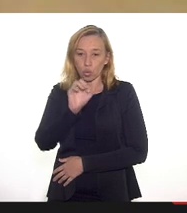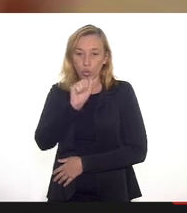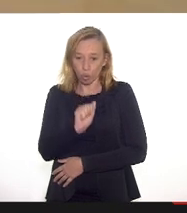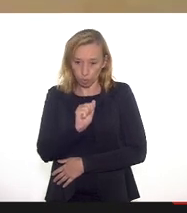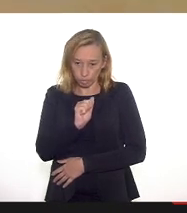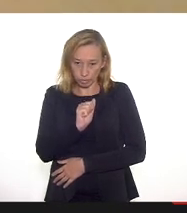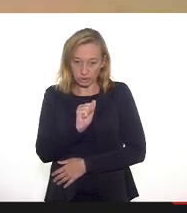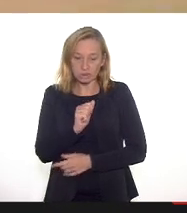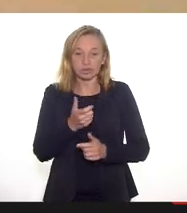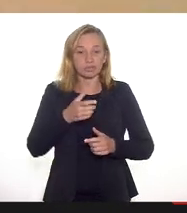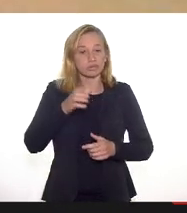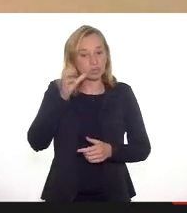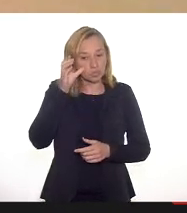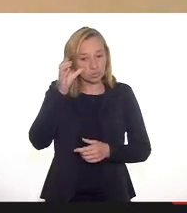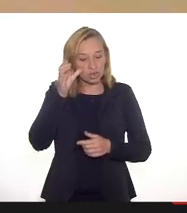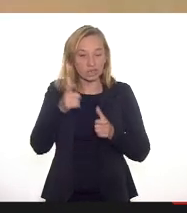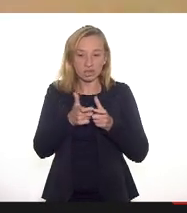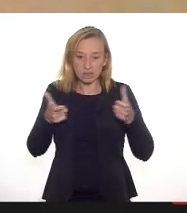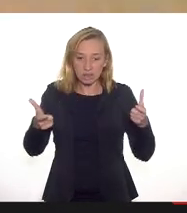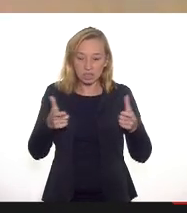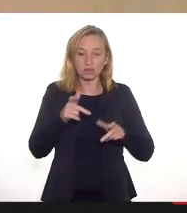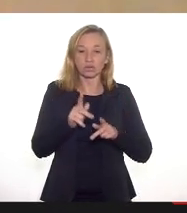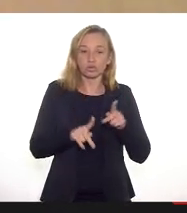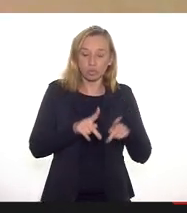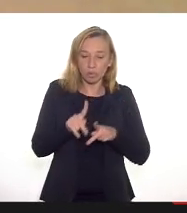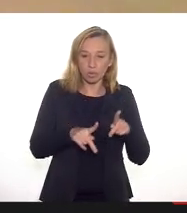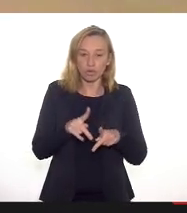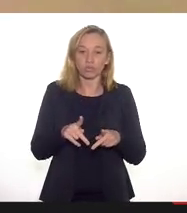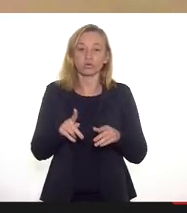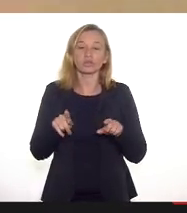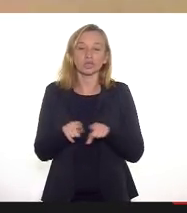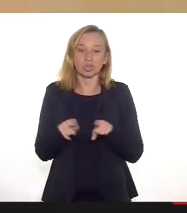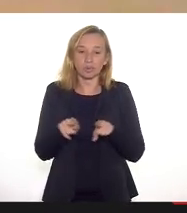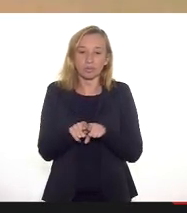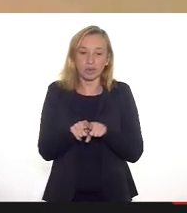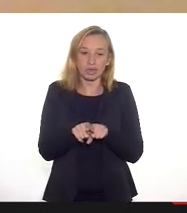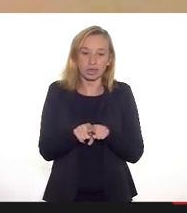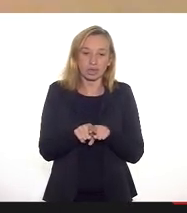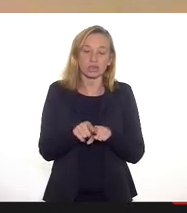um grande interesse da comunidade e apesar de